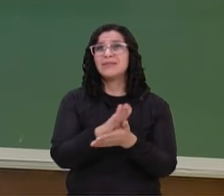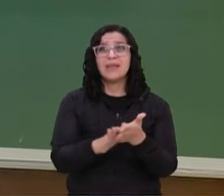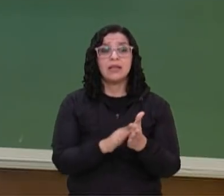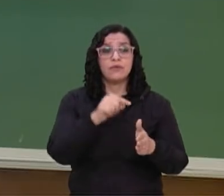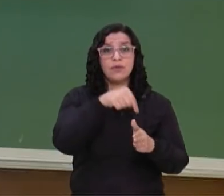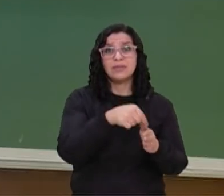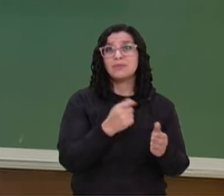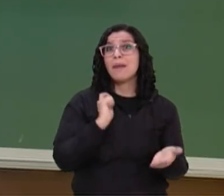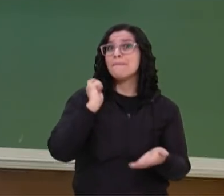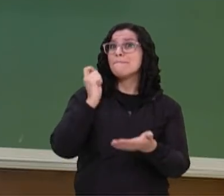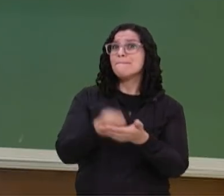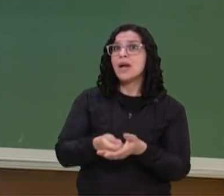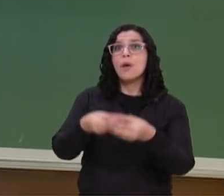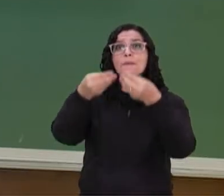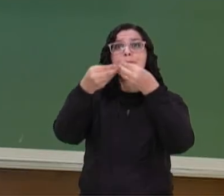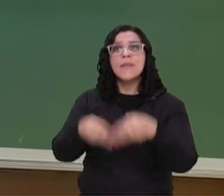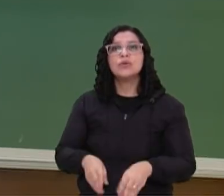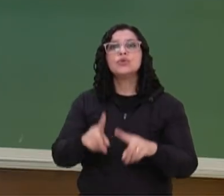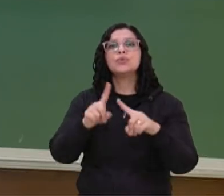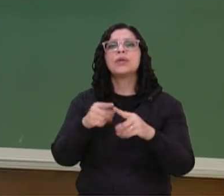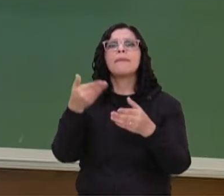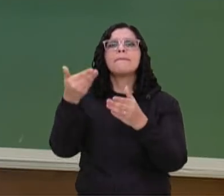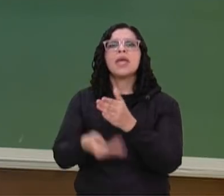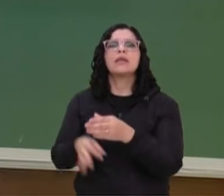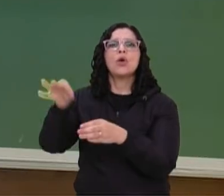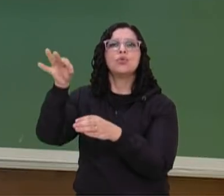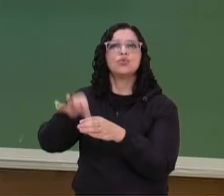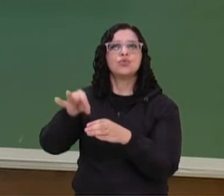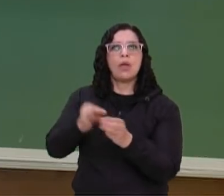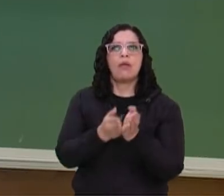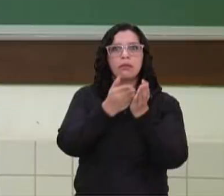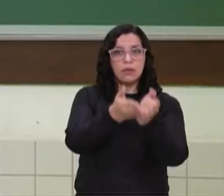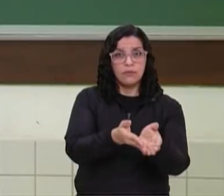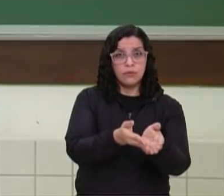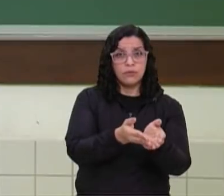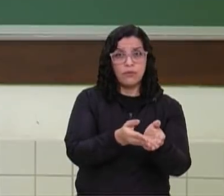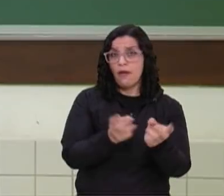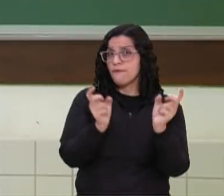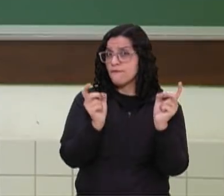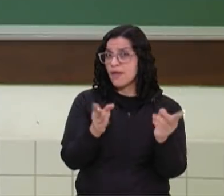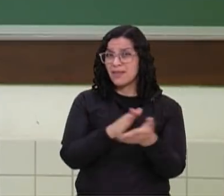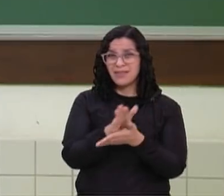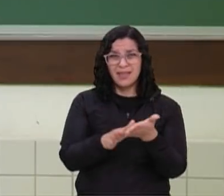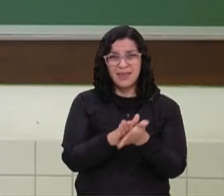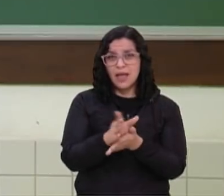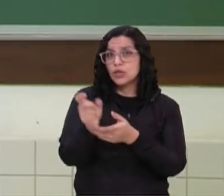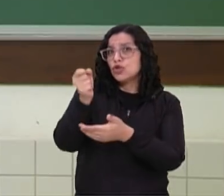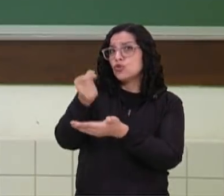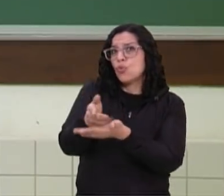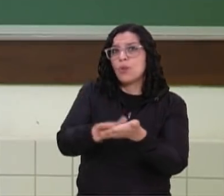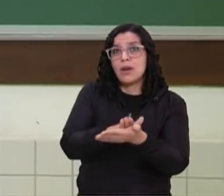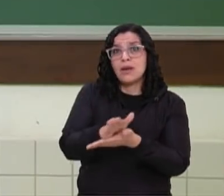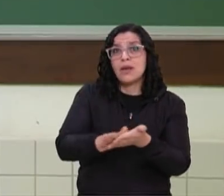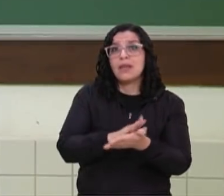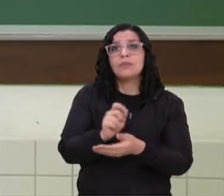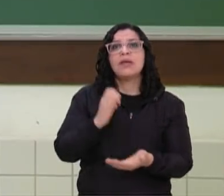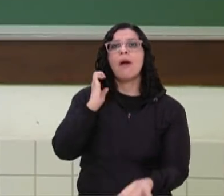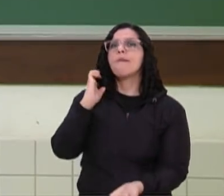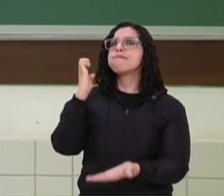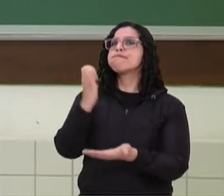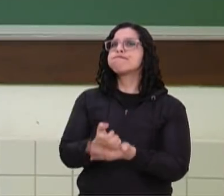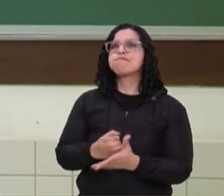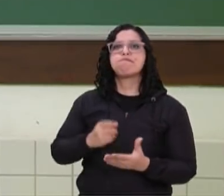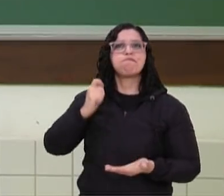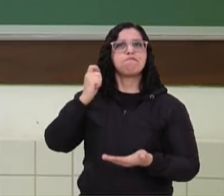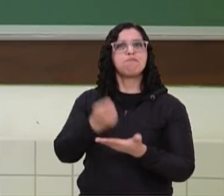todo o prejuízo pelo derramamento do chá. Então eles não poderiam fazer comércio enquanto não pagassem o chá que foi